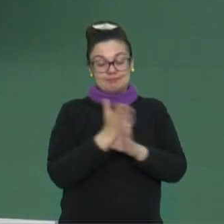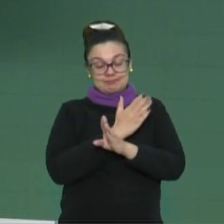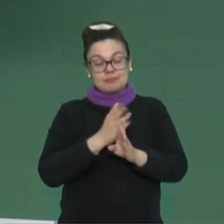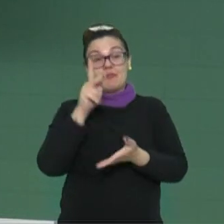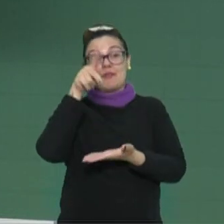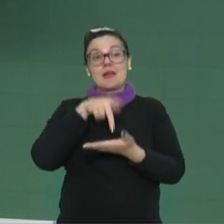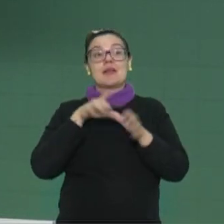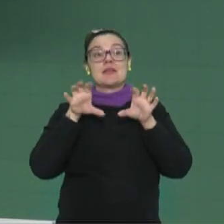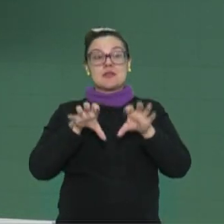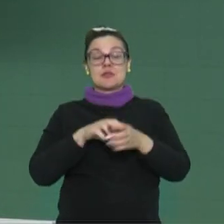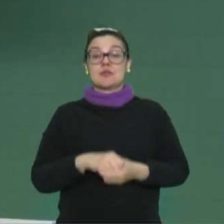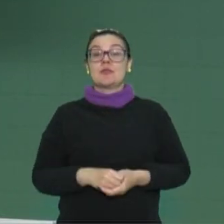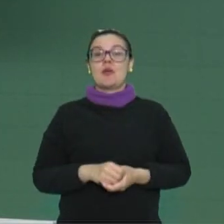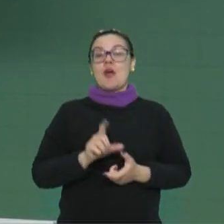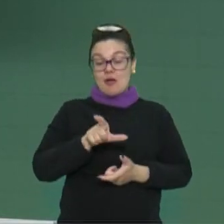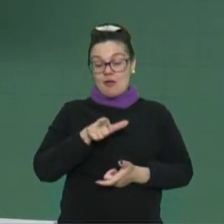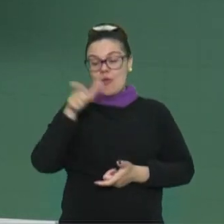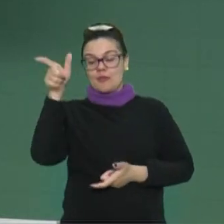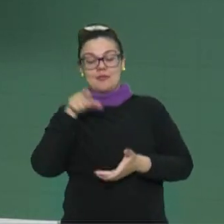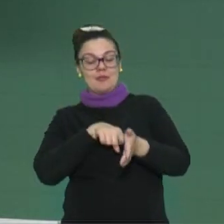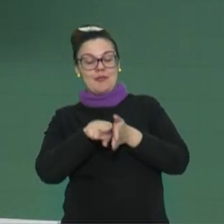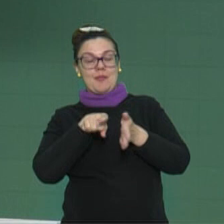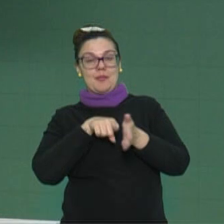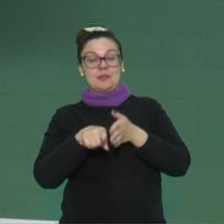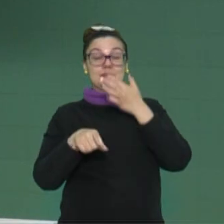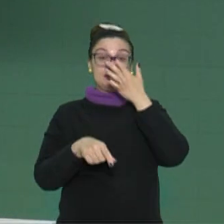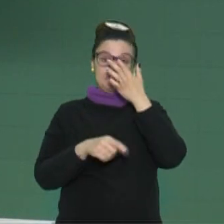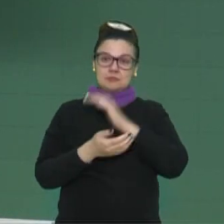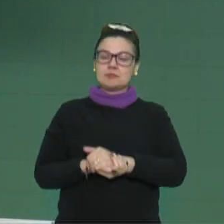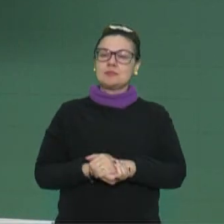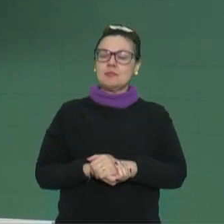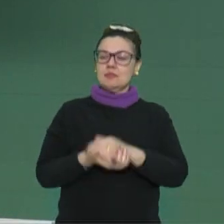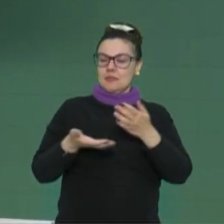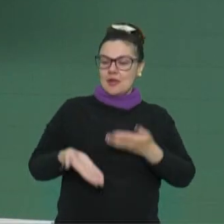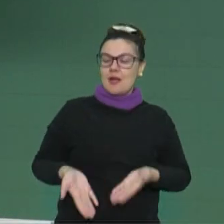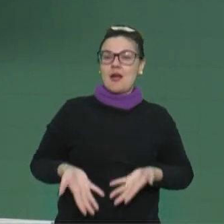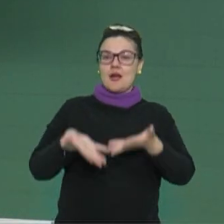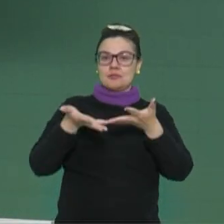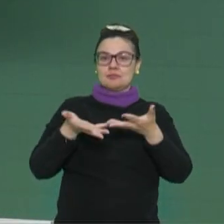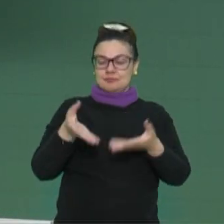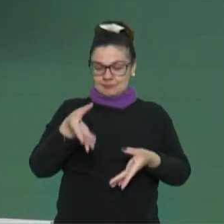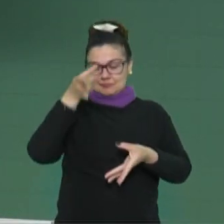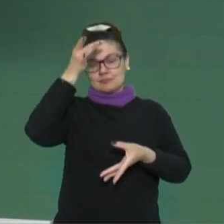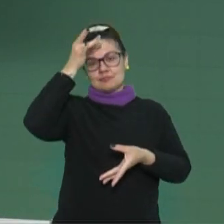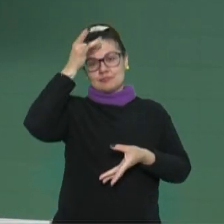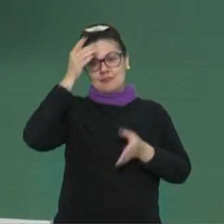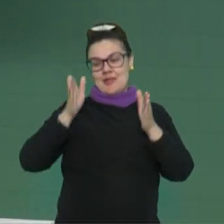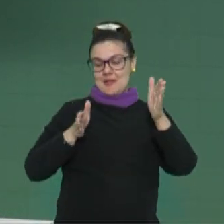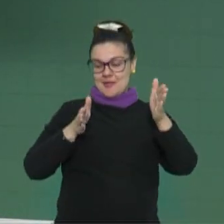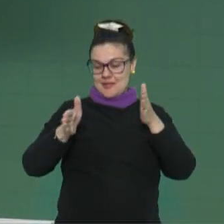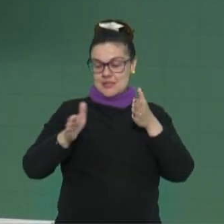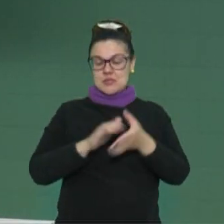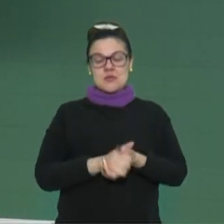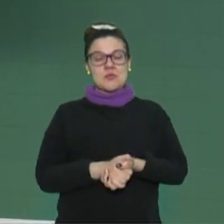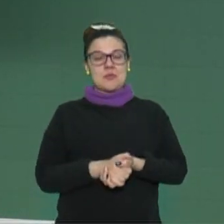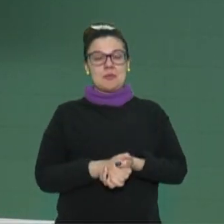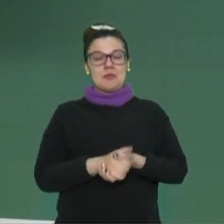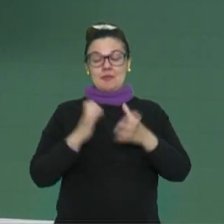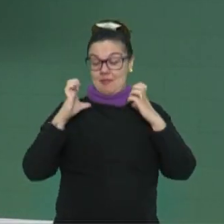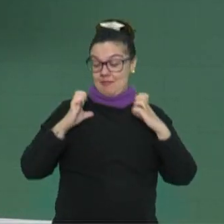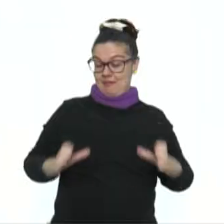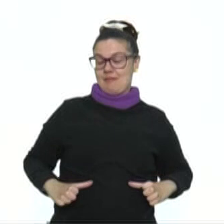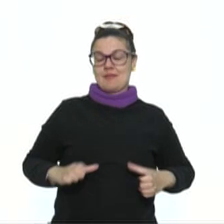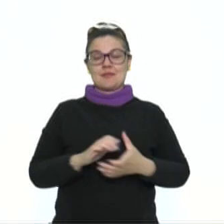autenticidade disso. Então, mais uma pergunta aqui, justamente para nos ajudar a fixar esse momento da reflexão